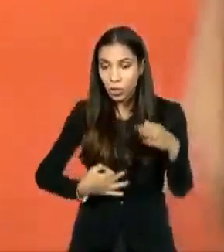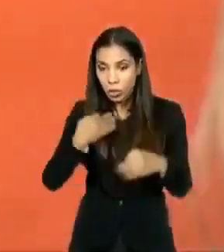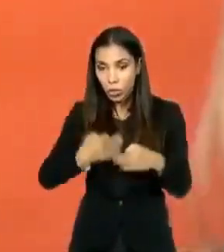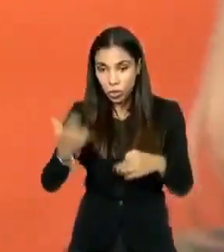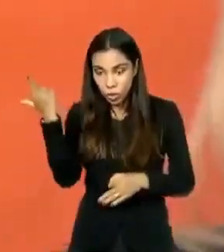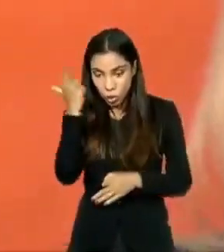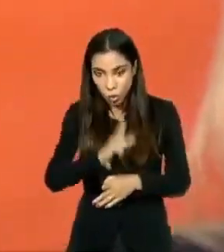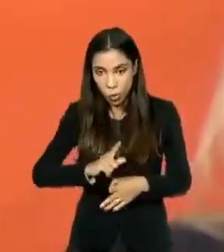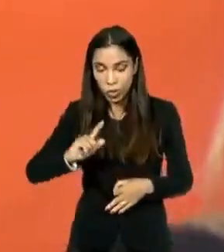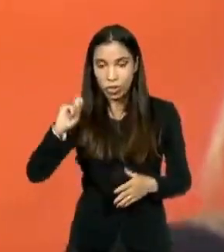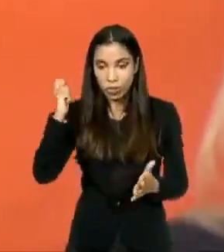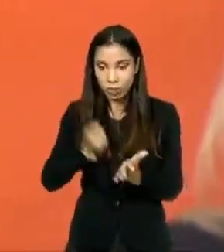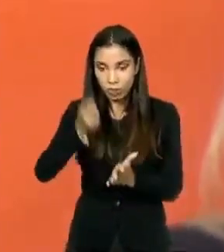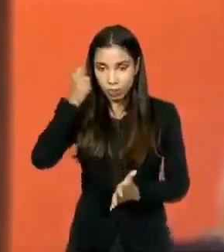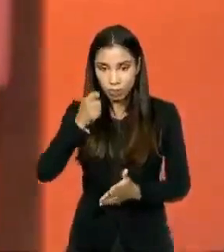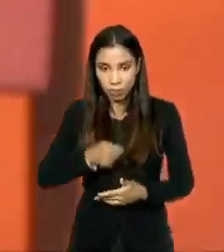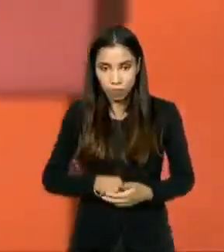conseguiu executar lá a vitória,